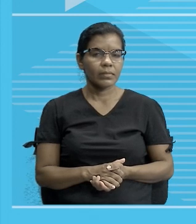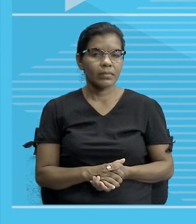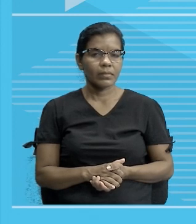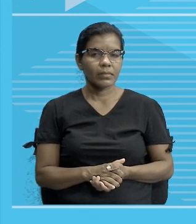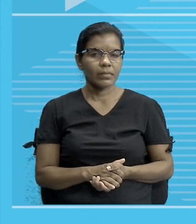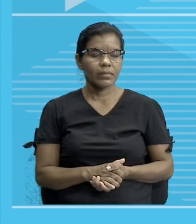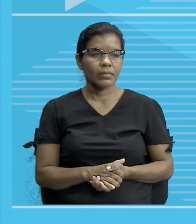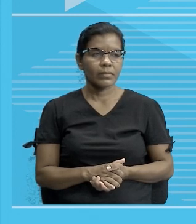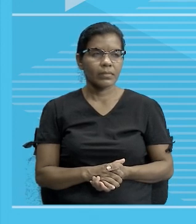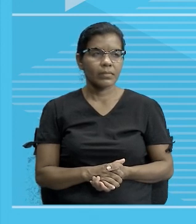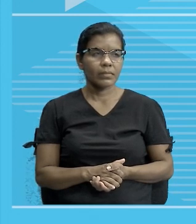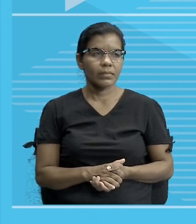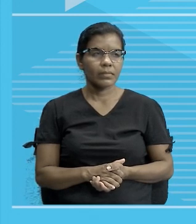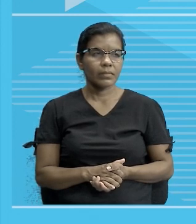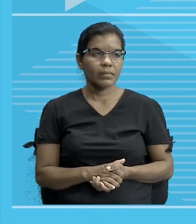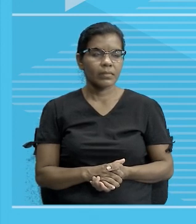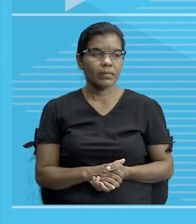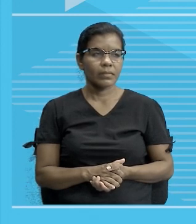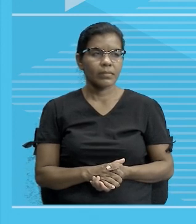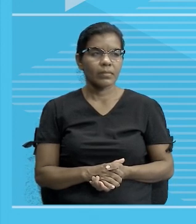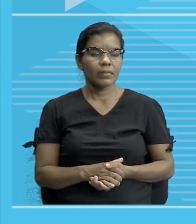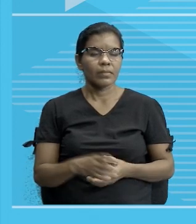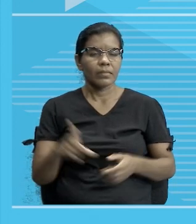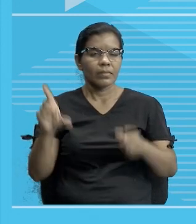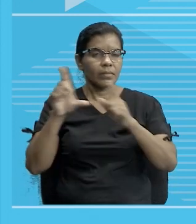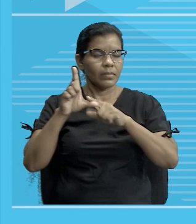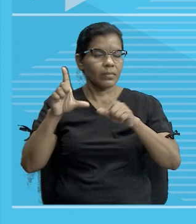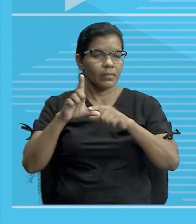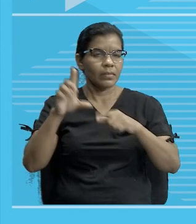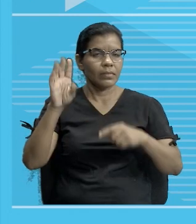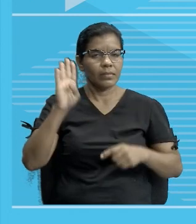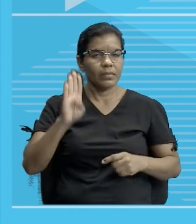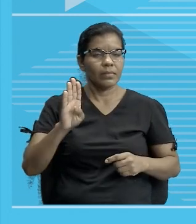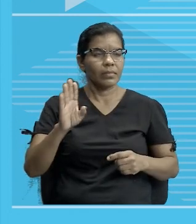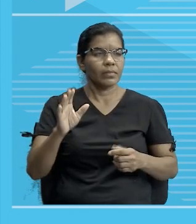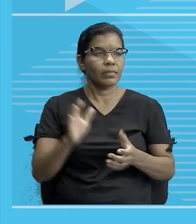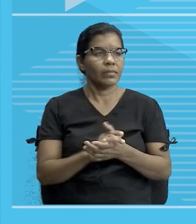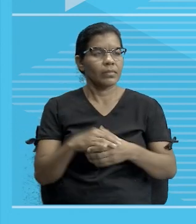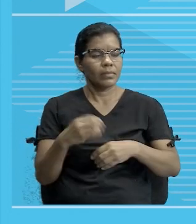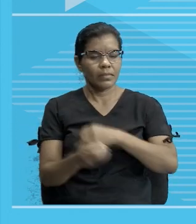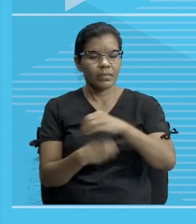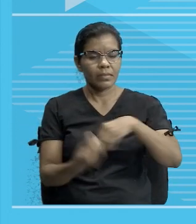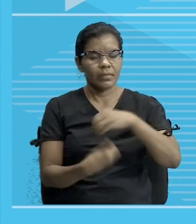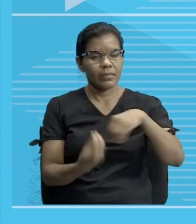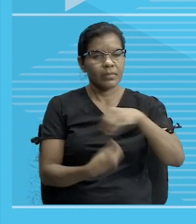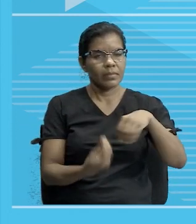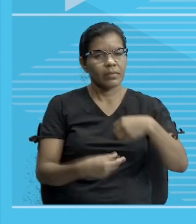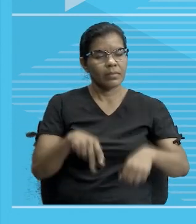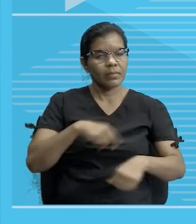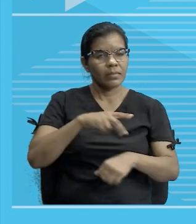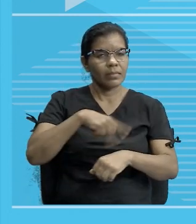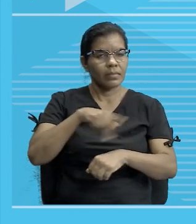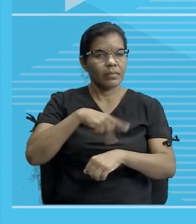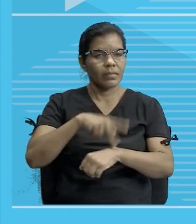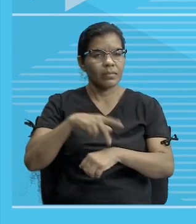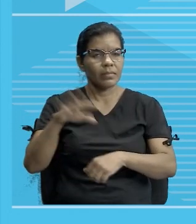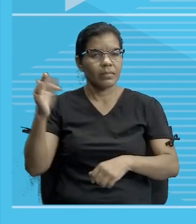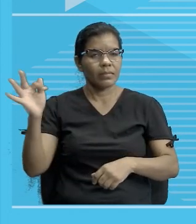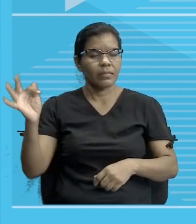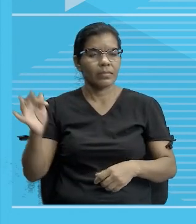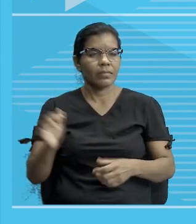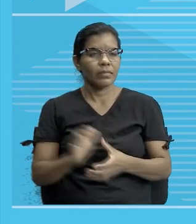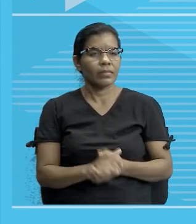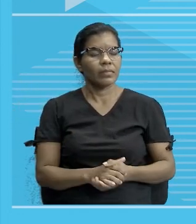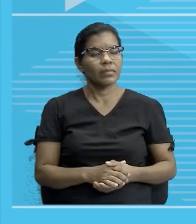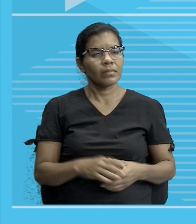independência? Não. Mas o mais correto é você dizer que veio da Revolução Francesa.